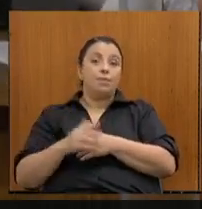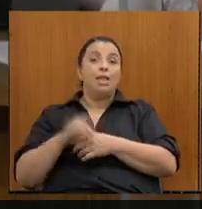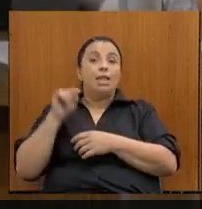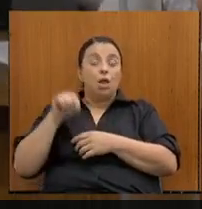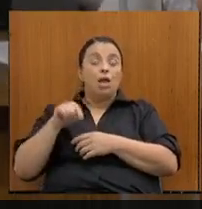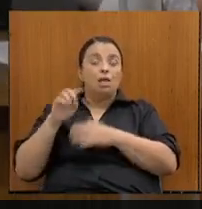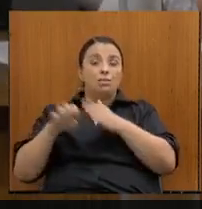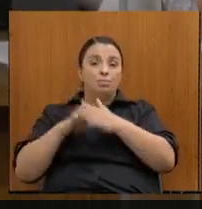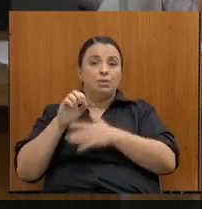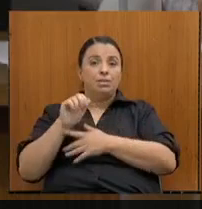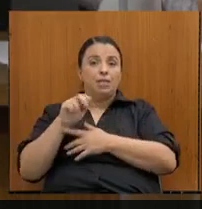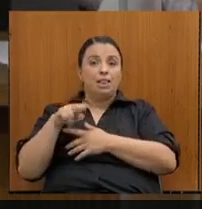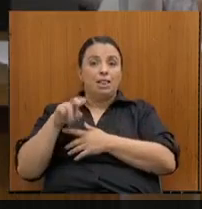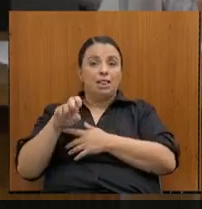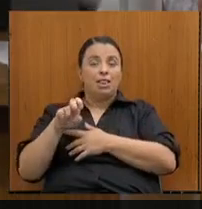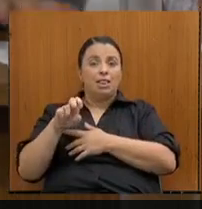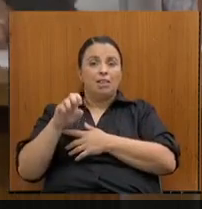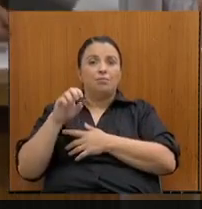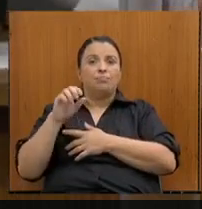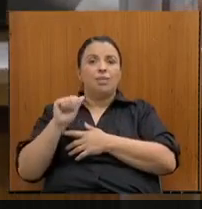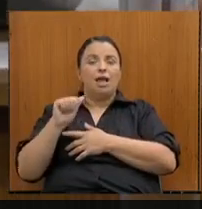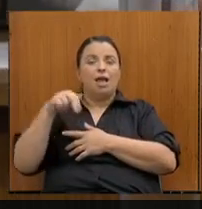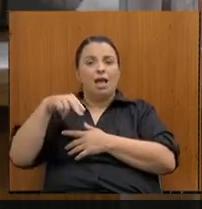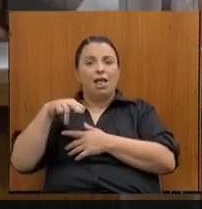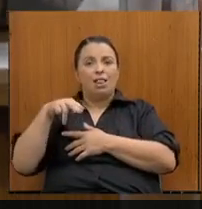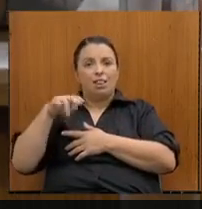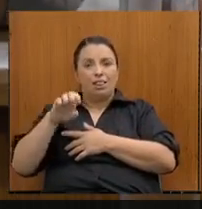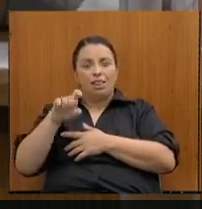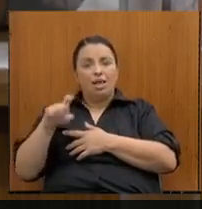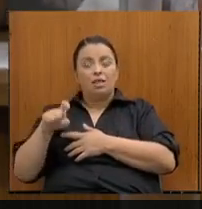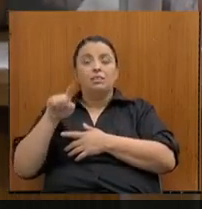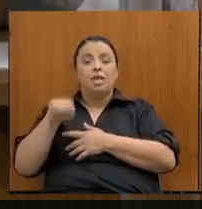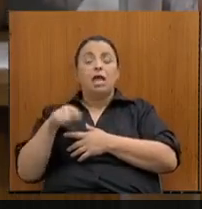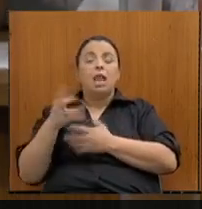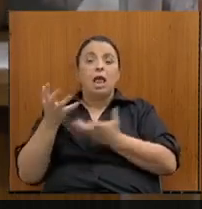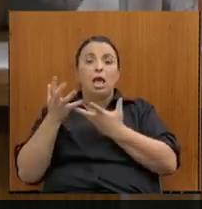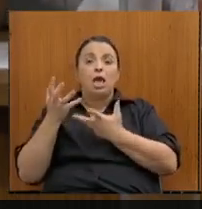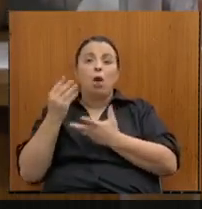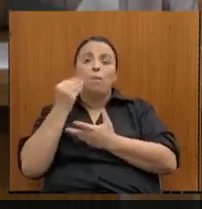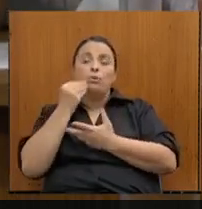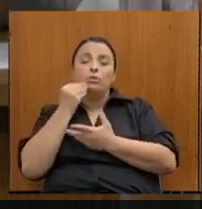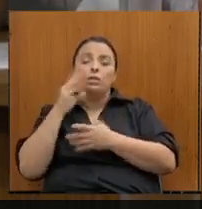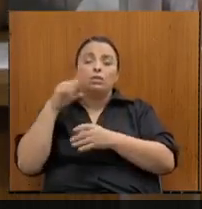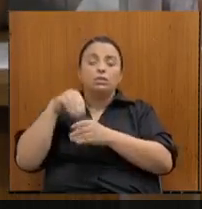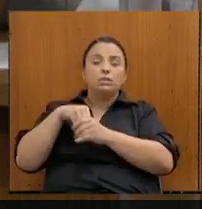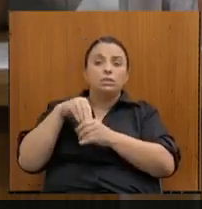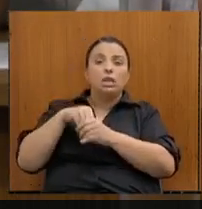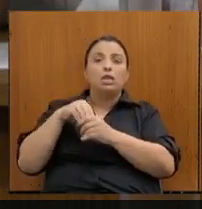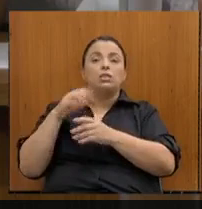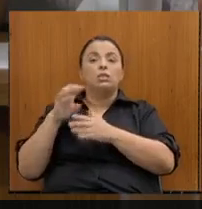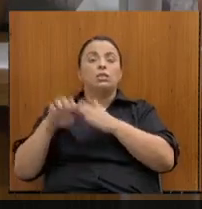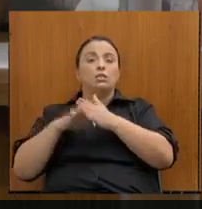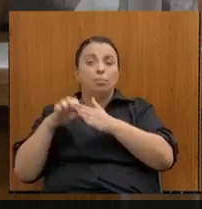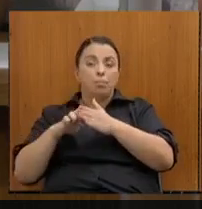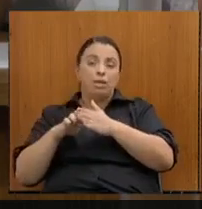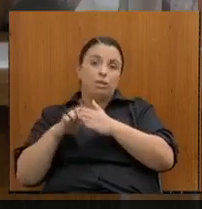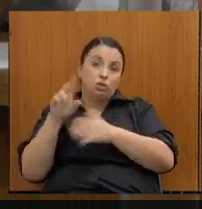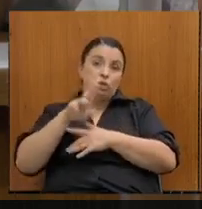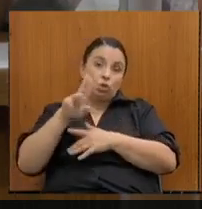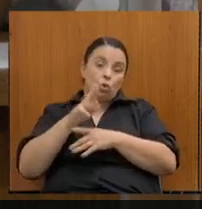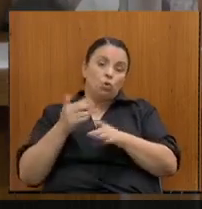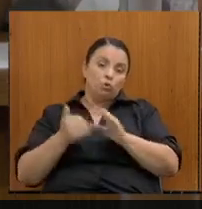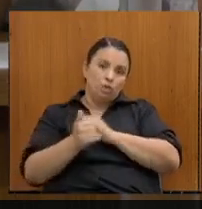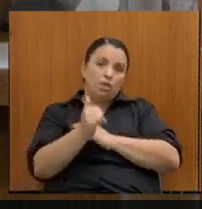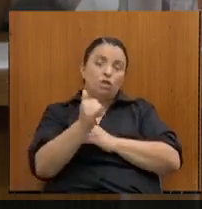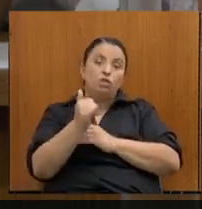tenta encontrar nela busca encontrar oportunidades dentro da indústria dentro dessas empresas grandes consumidores de energia elétrica e oferece